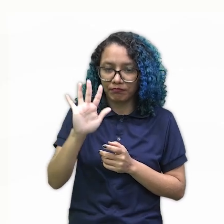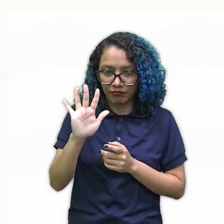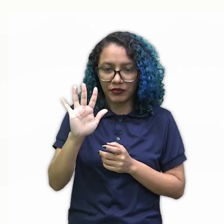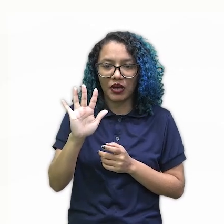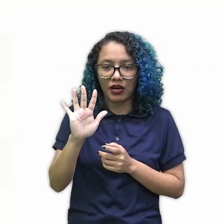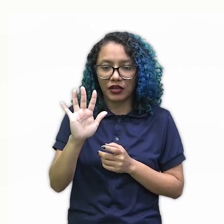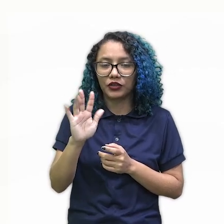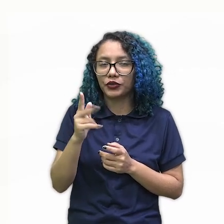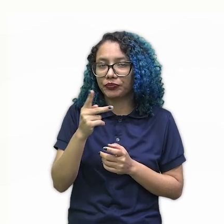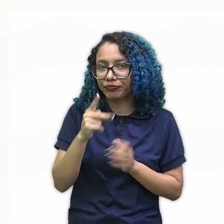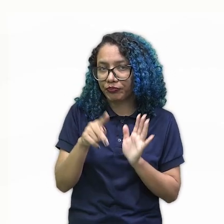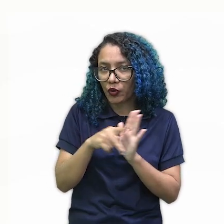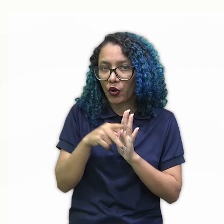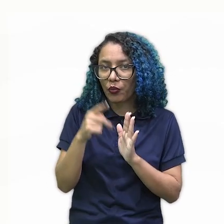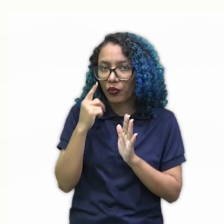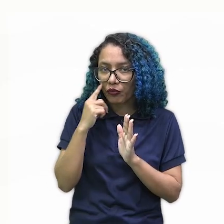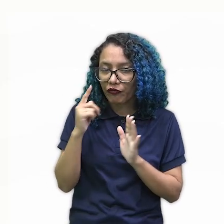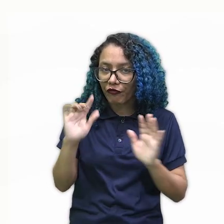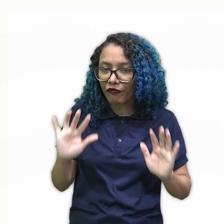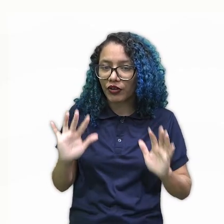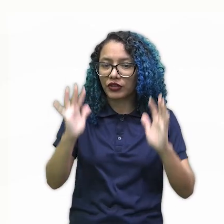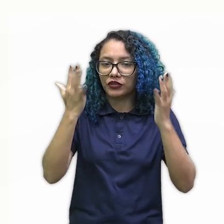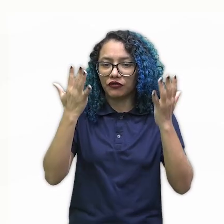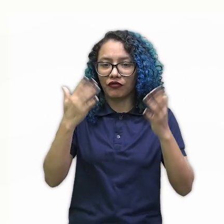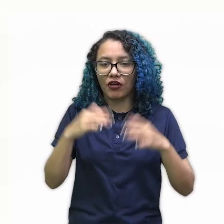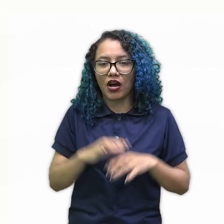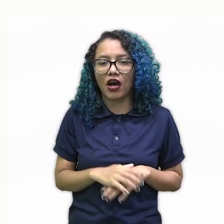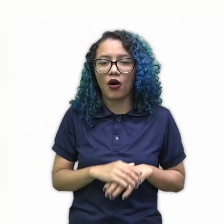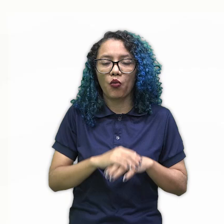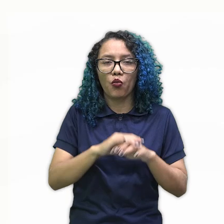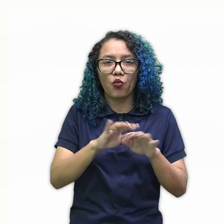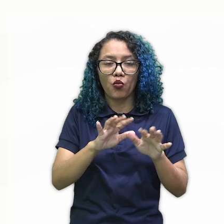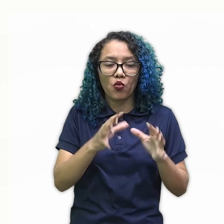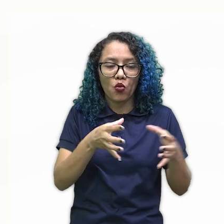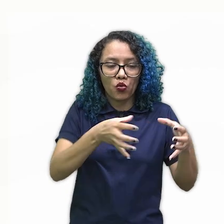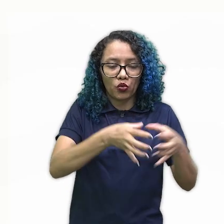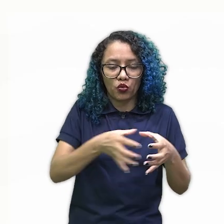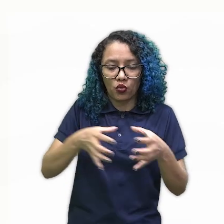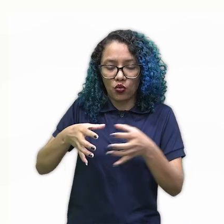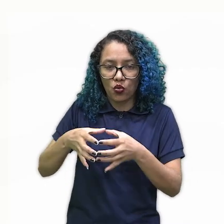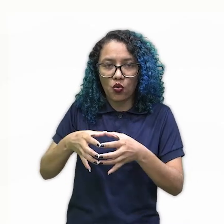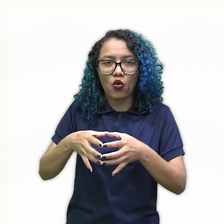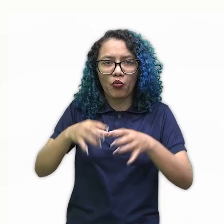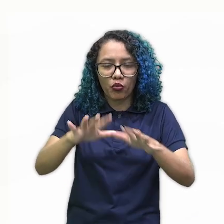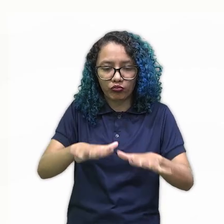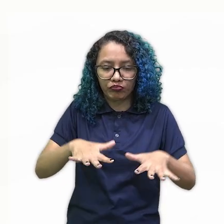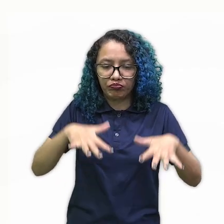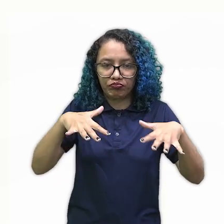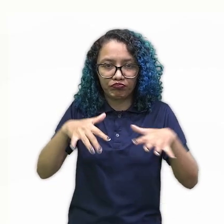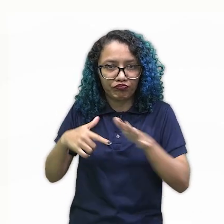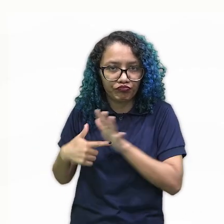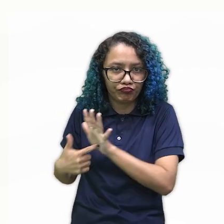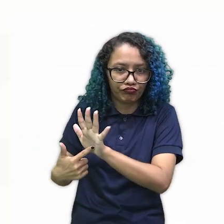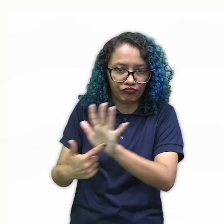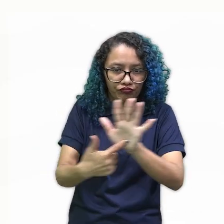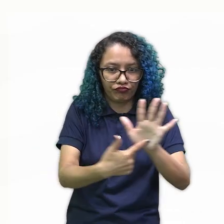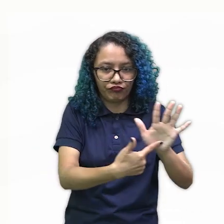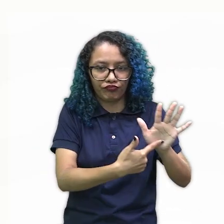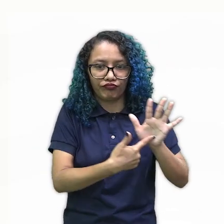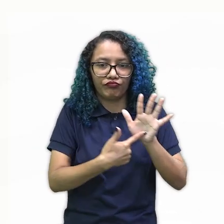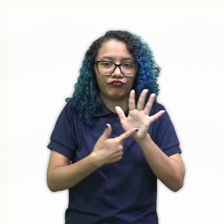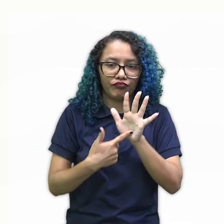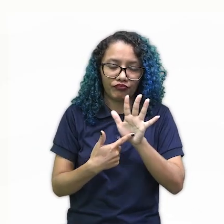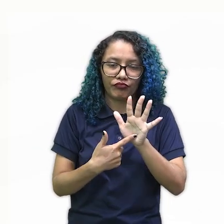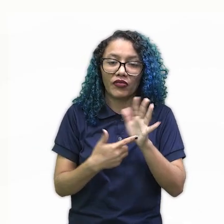festival, com as alegorias, todo mundo se apresentando. E aí eu vou ler aqui para vocês. Amazing